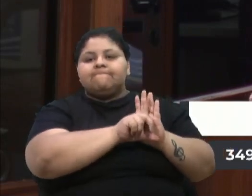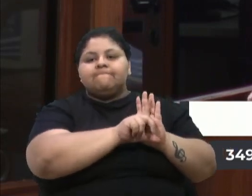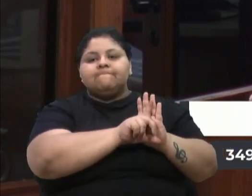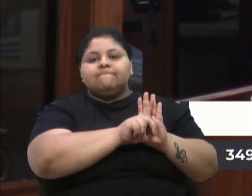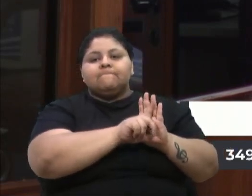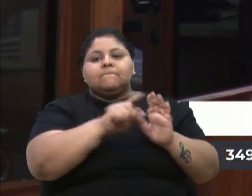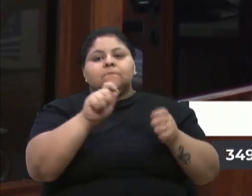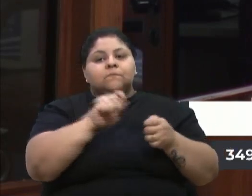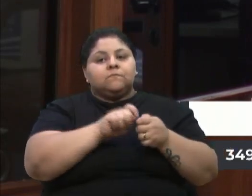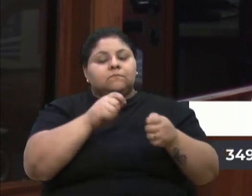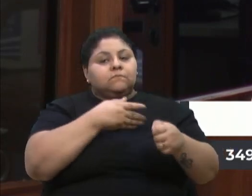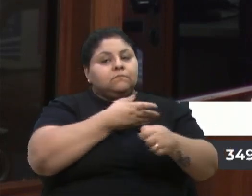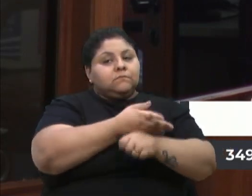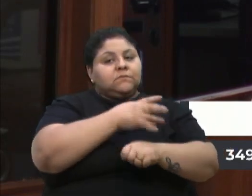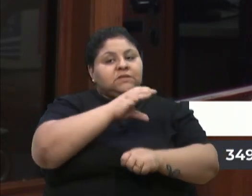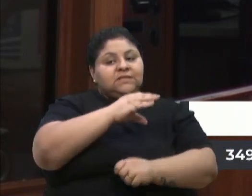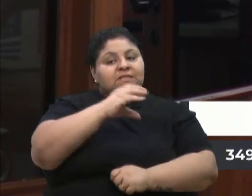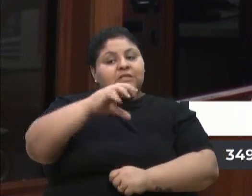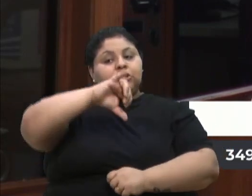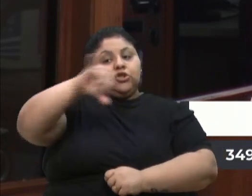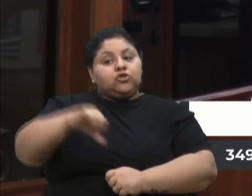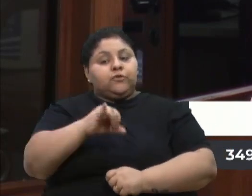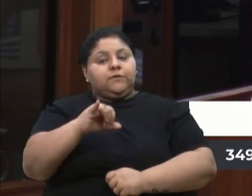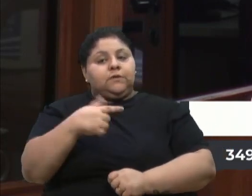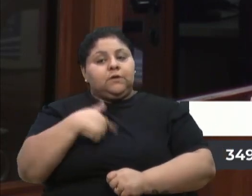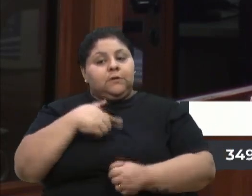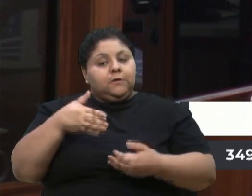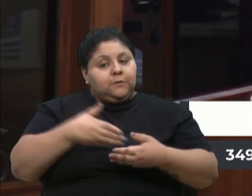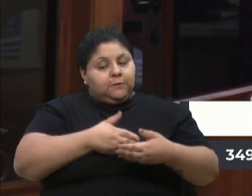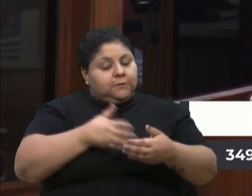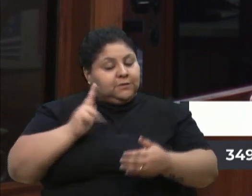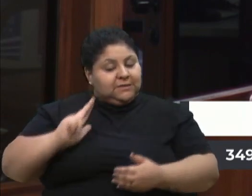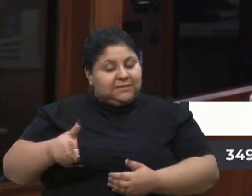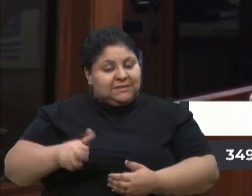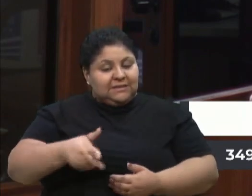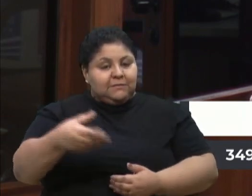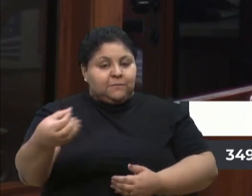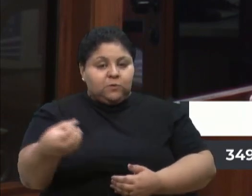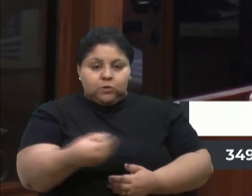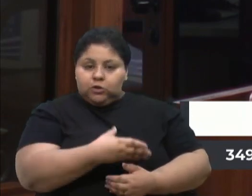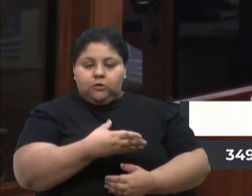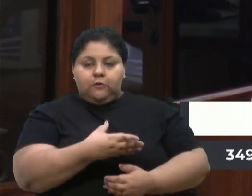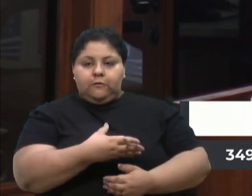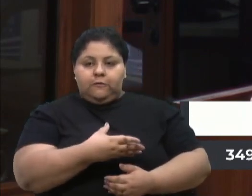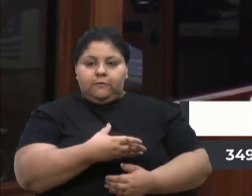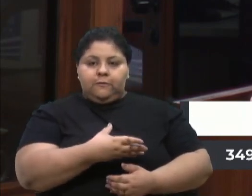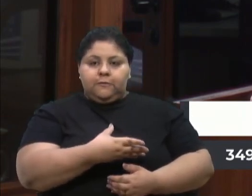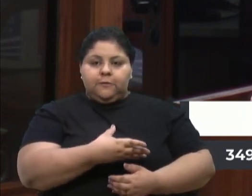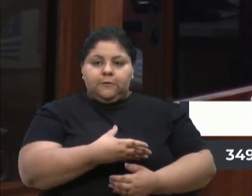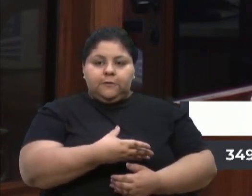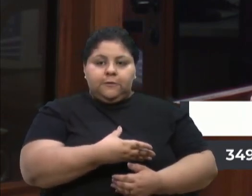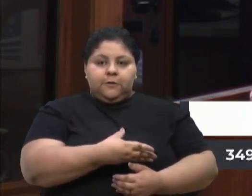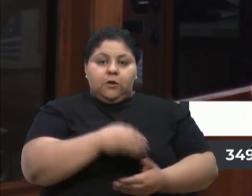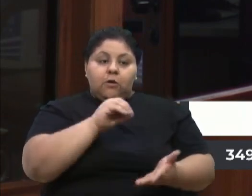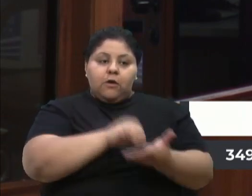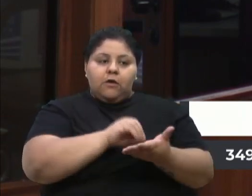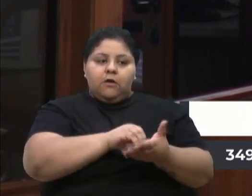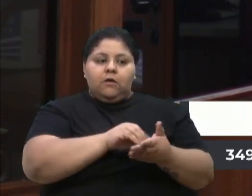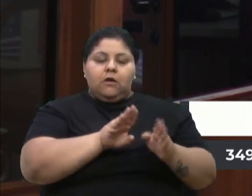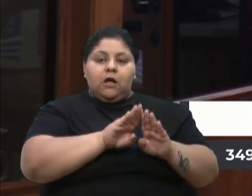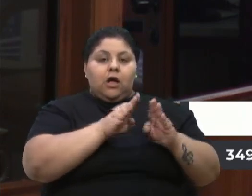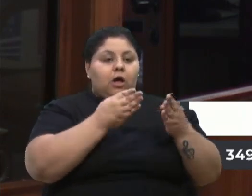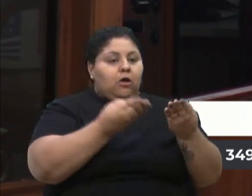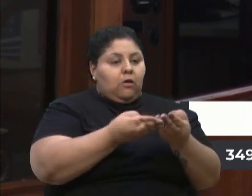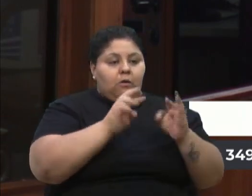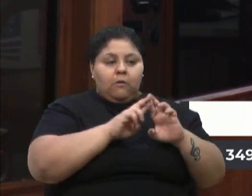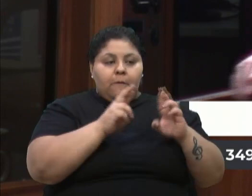da CCJ, eu estou acompanhando, e sempre é uma nova coisa para não sair. A comissão que está se reunindo, faz